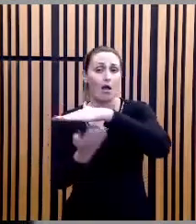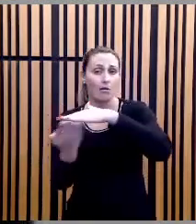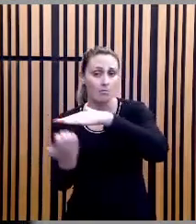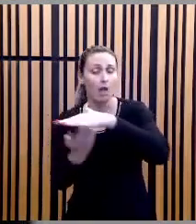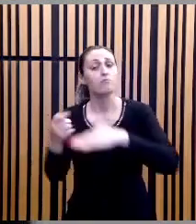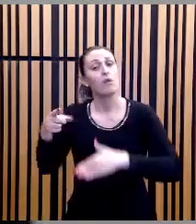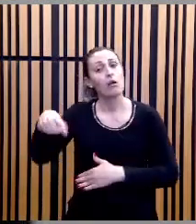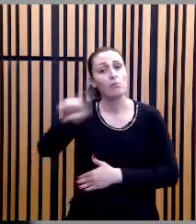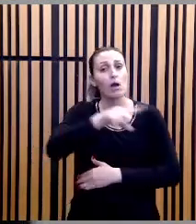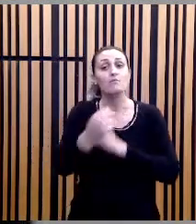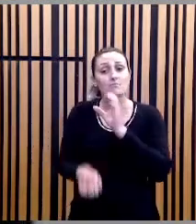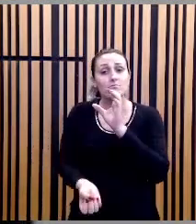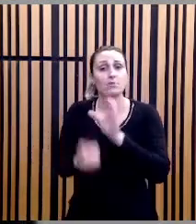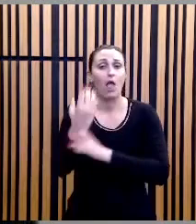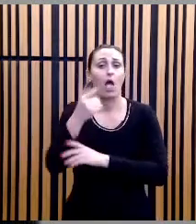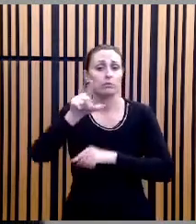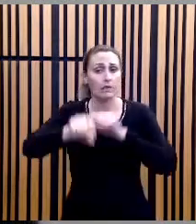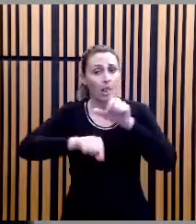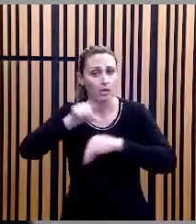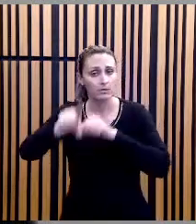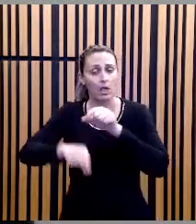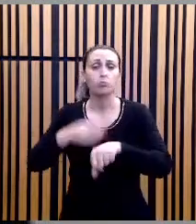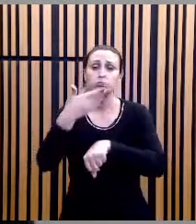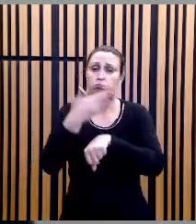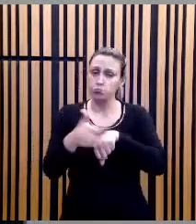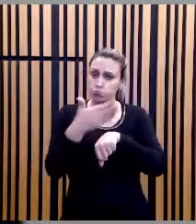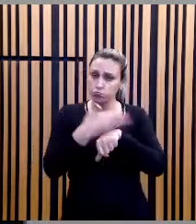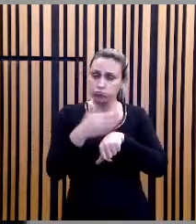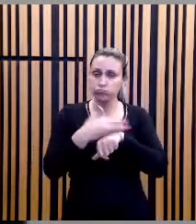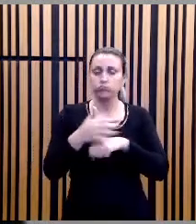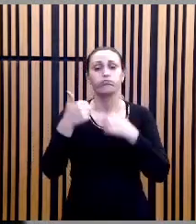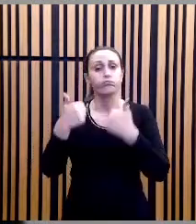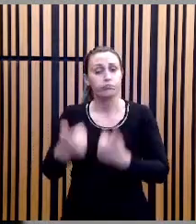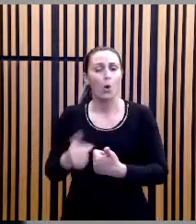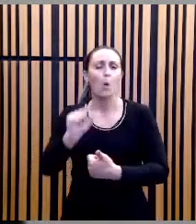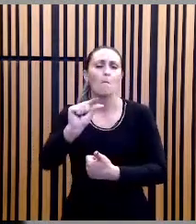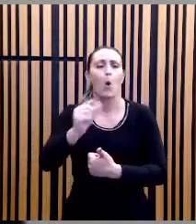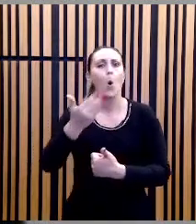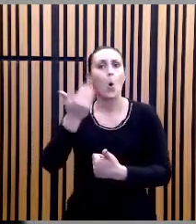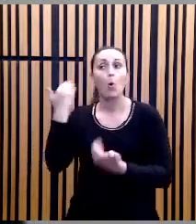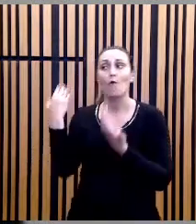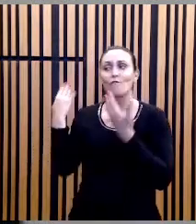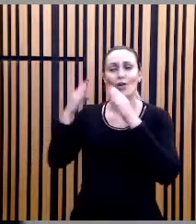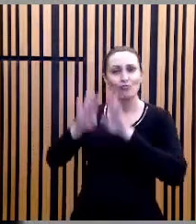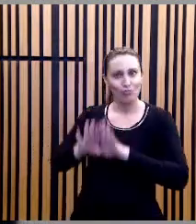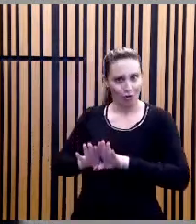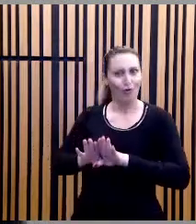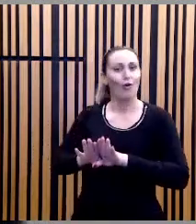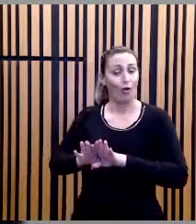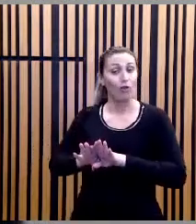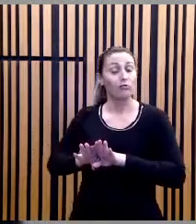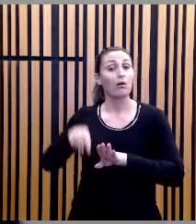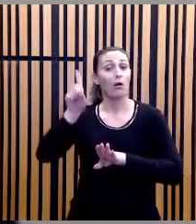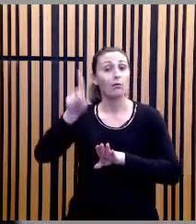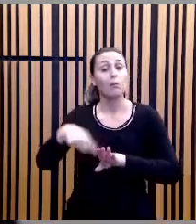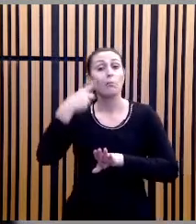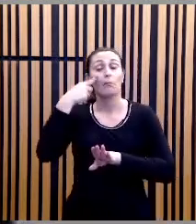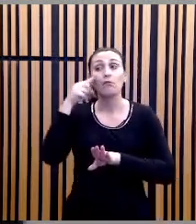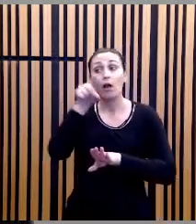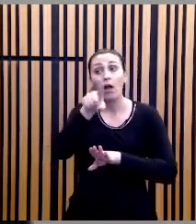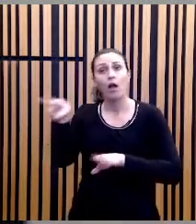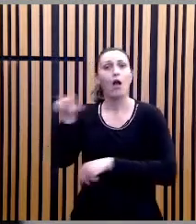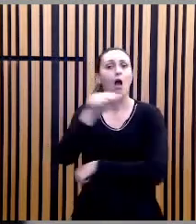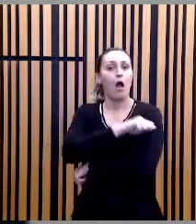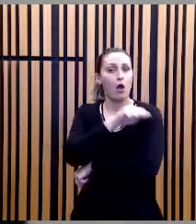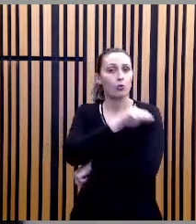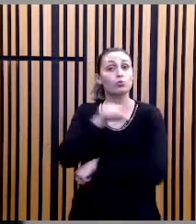abriram um processo de seleção de trainee deles, eles fecharam há pouquinho tempo aí, né? Para os alunos da